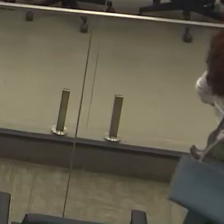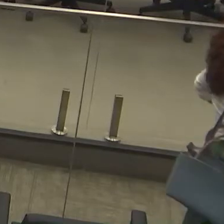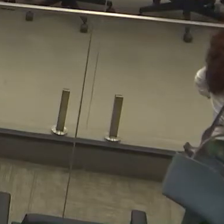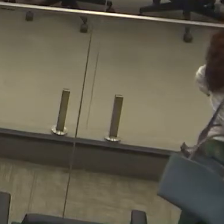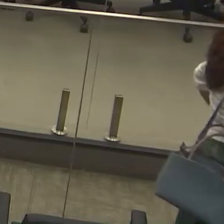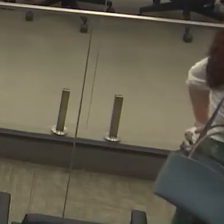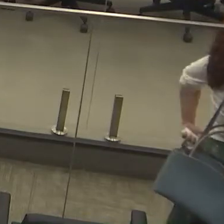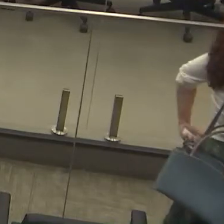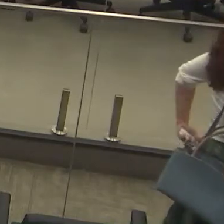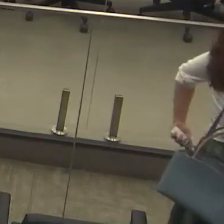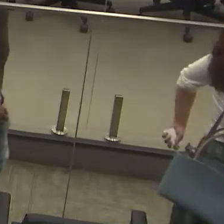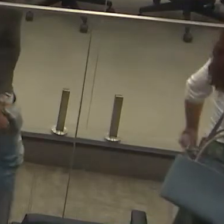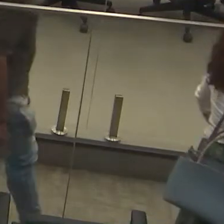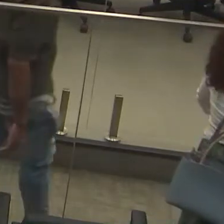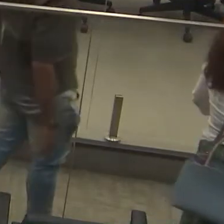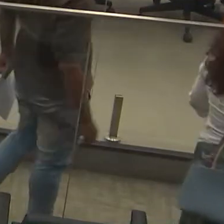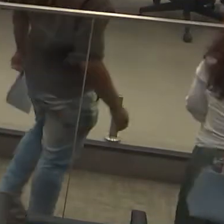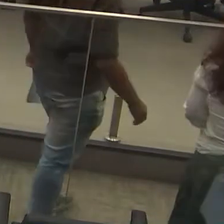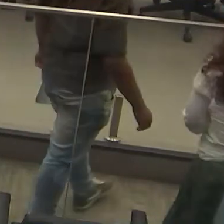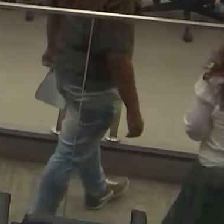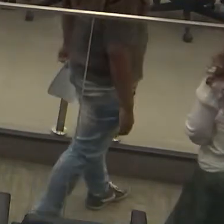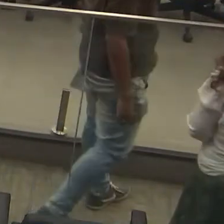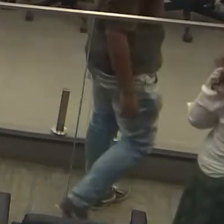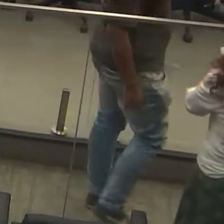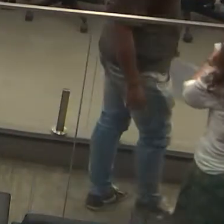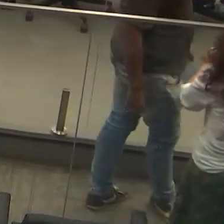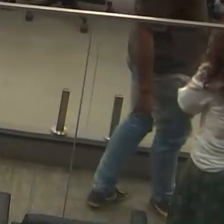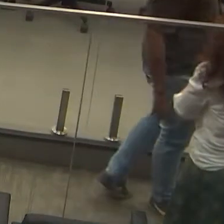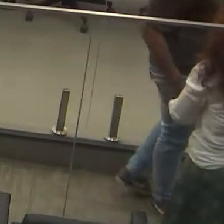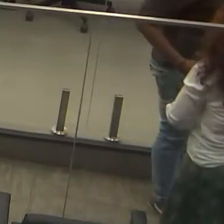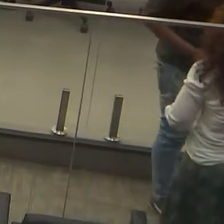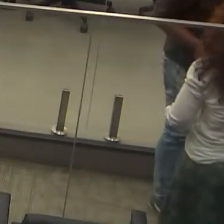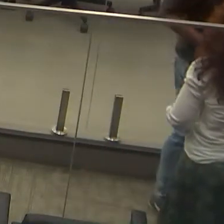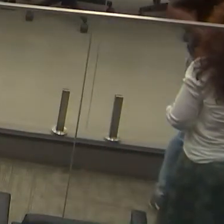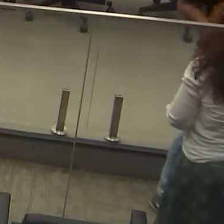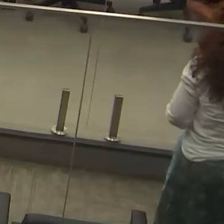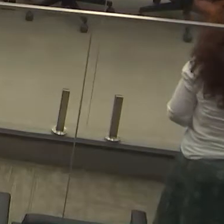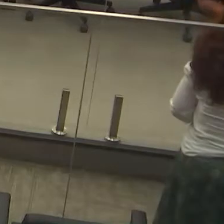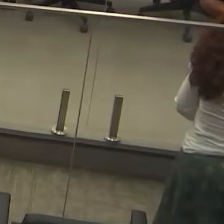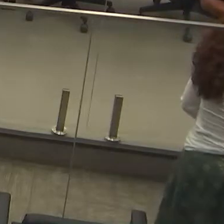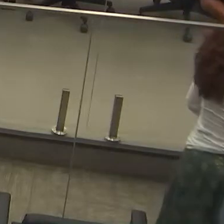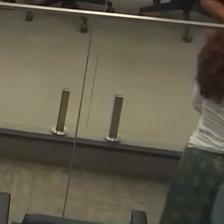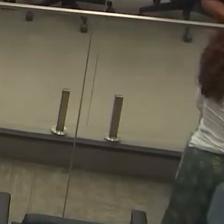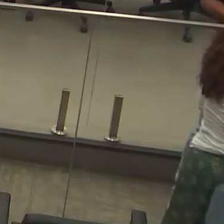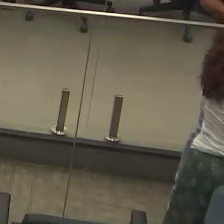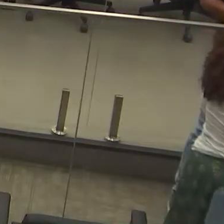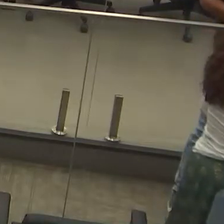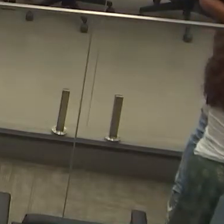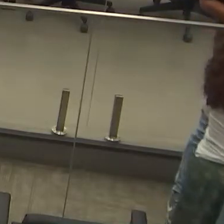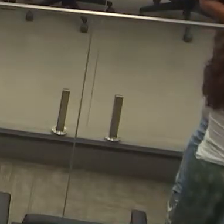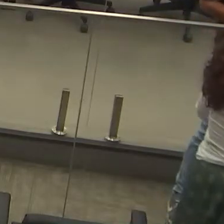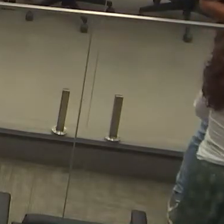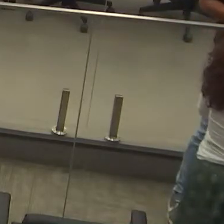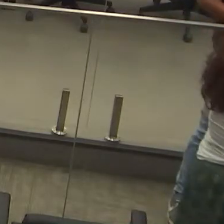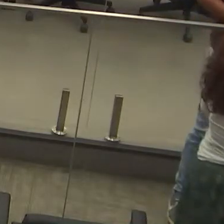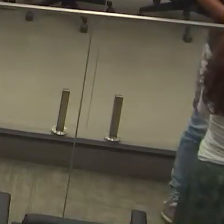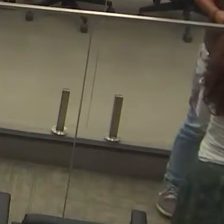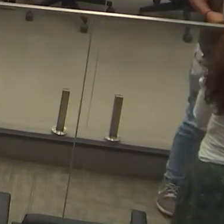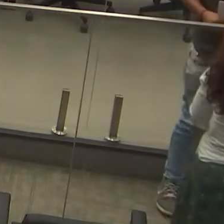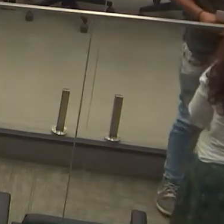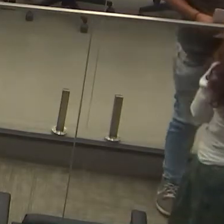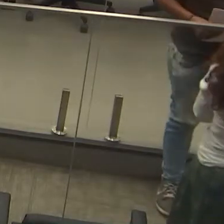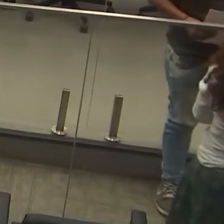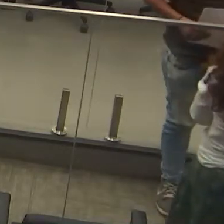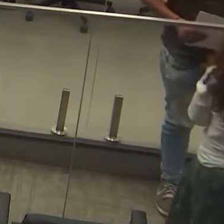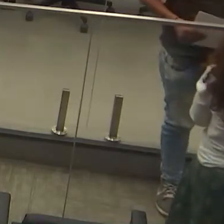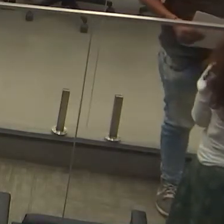Muito obrigada, viu, doutor Fábio? Obrigada. Pela oportunidade, espero poder ter contribuído. Sim, a gente vai encaminhar essa questão da moção,